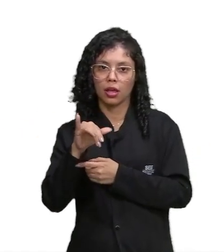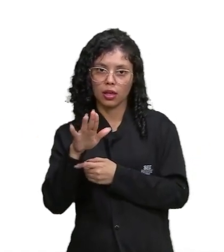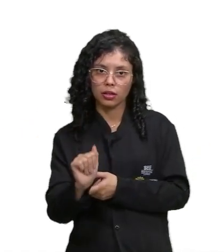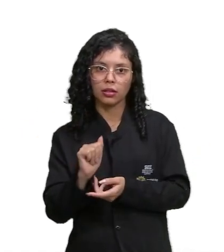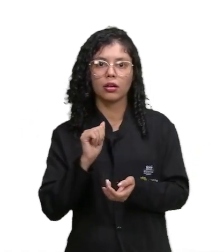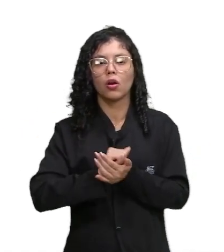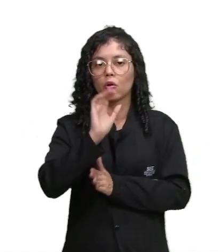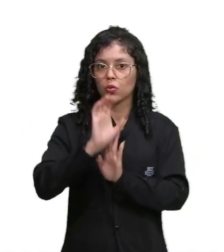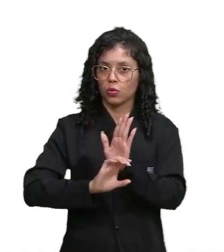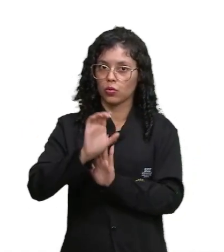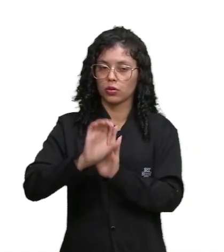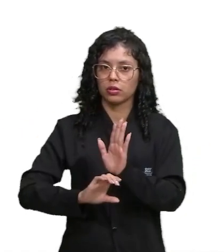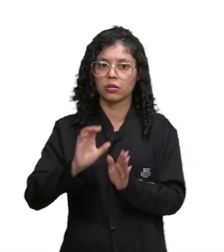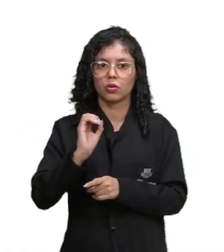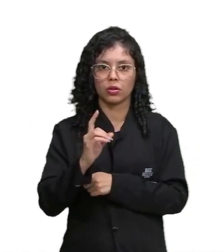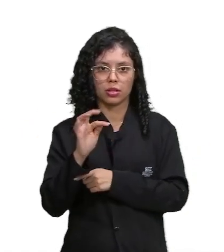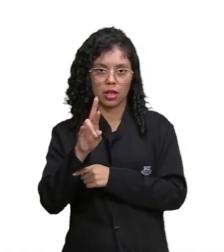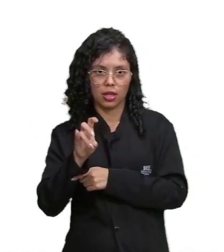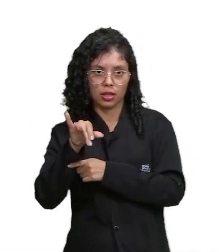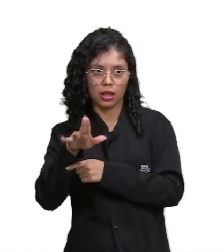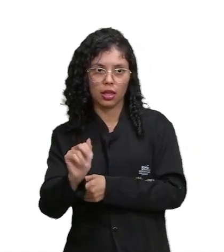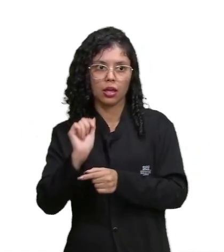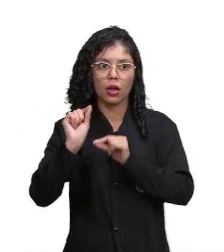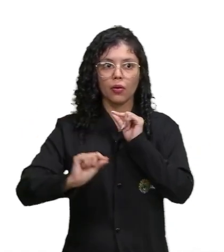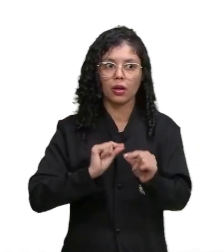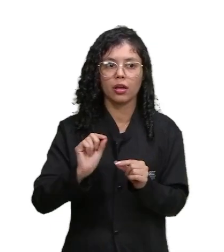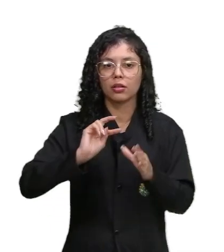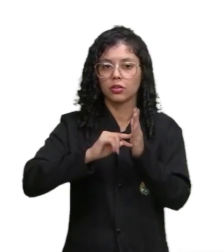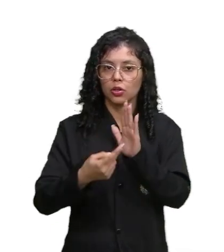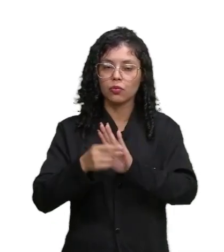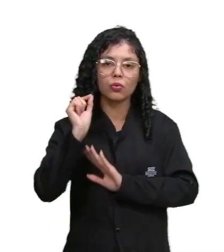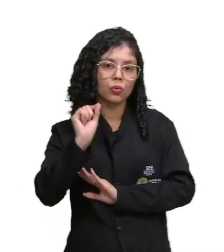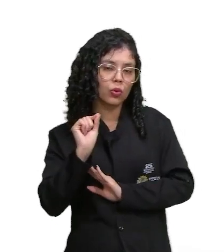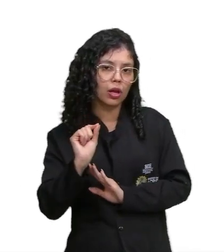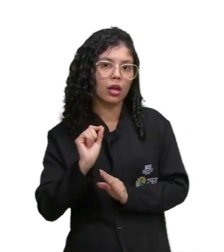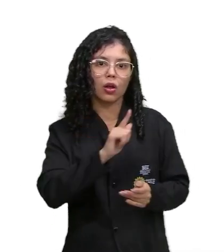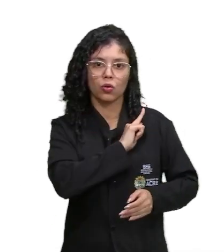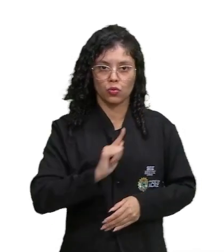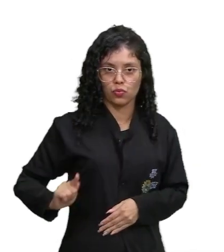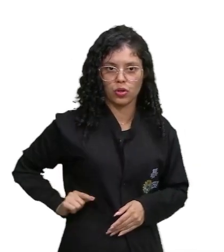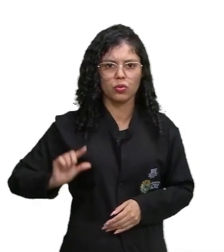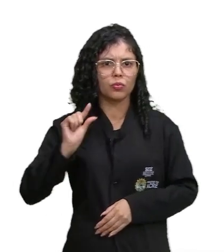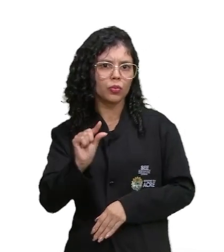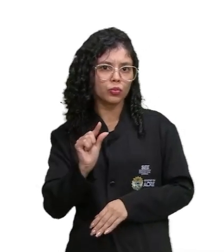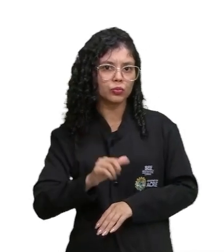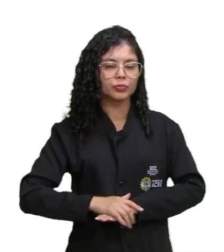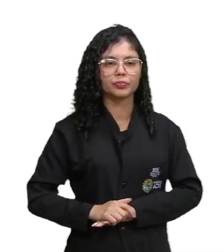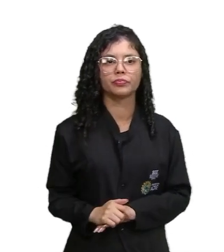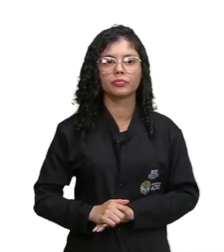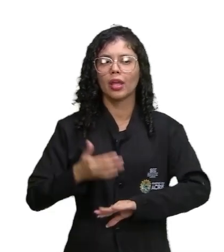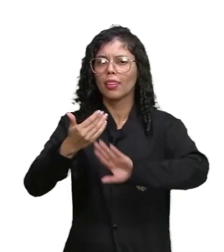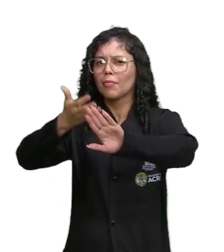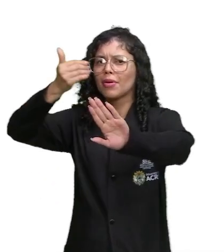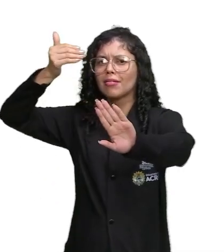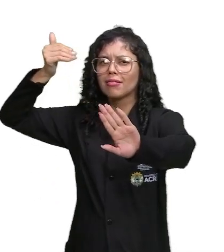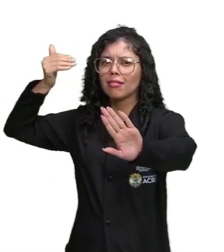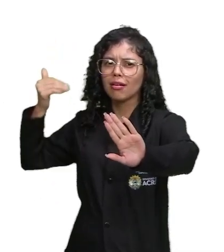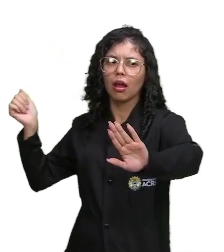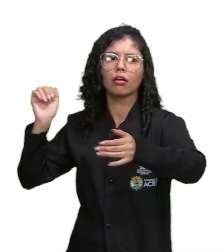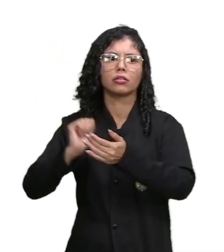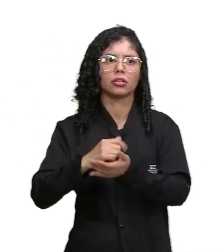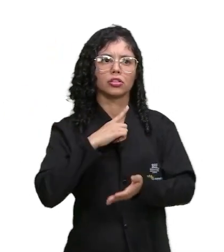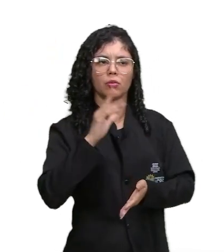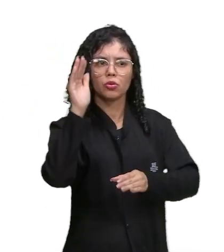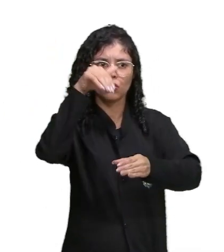ao conceito de oligarquia. Oligarquia significa governo de poucos. Se lá no passado nós tínhamos